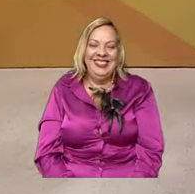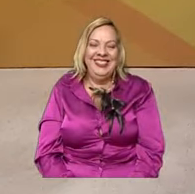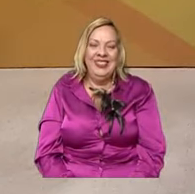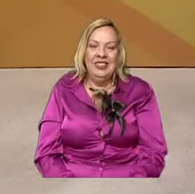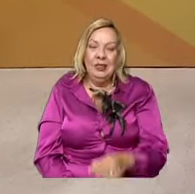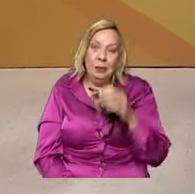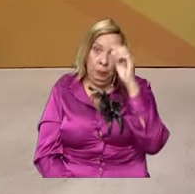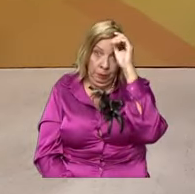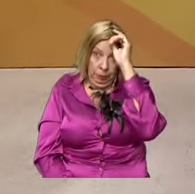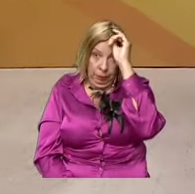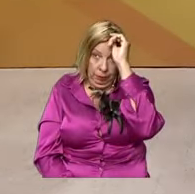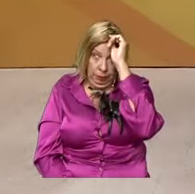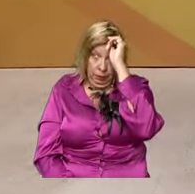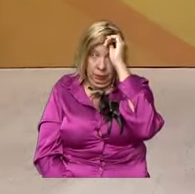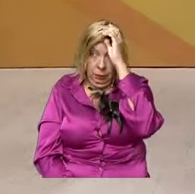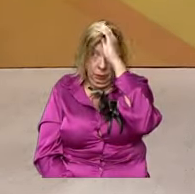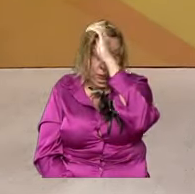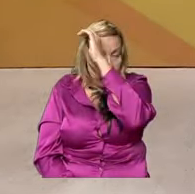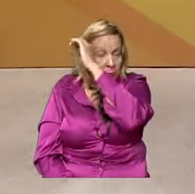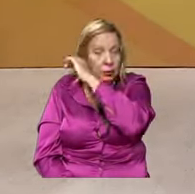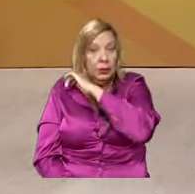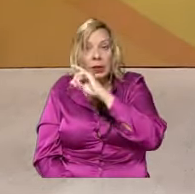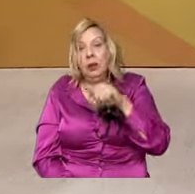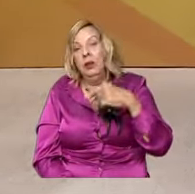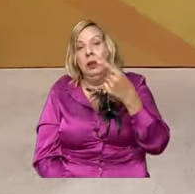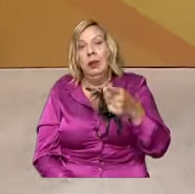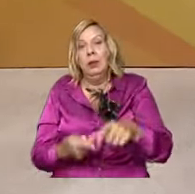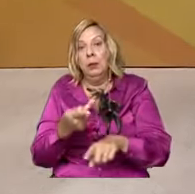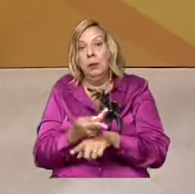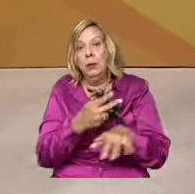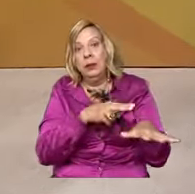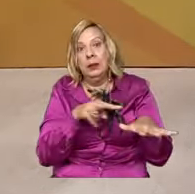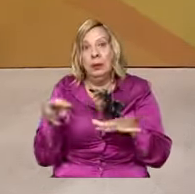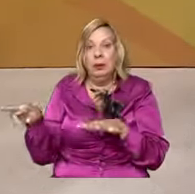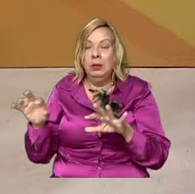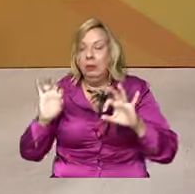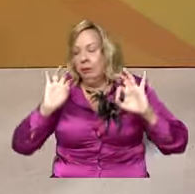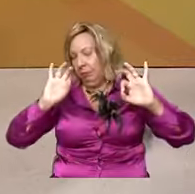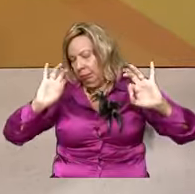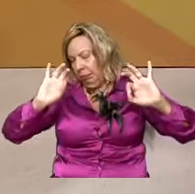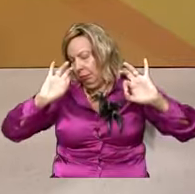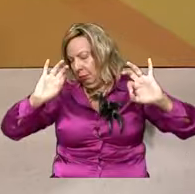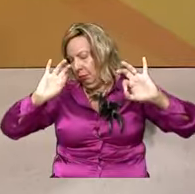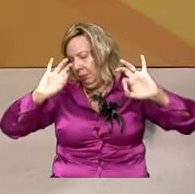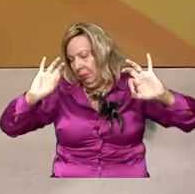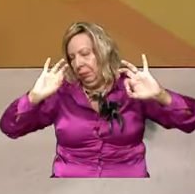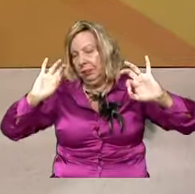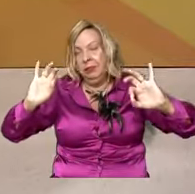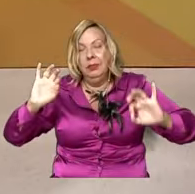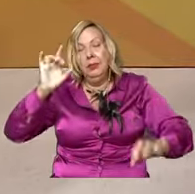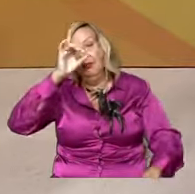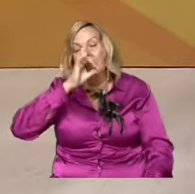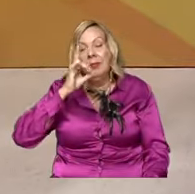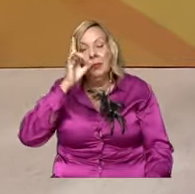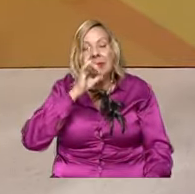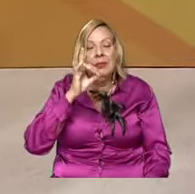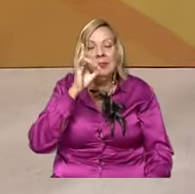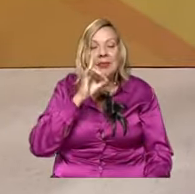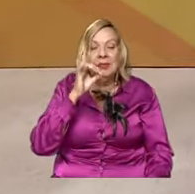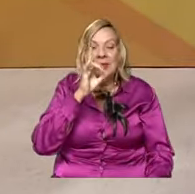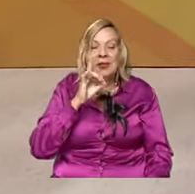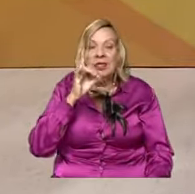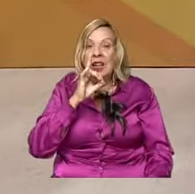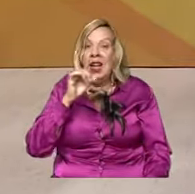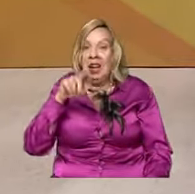tá, Jaque? Pois a premiação da semana que vem tá chegando. Sim. Presta atenção. Essa premiação do próximo domingo é pra dar aquele